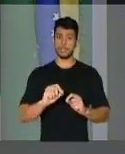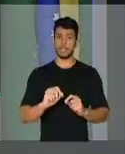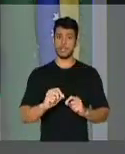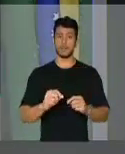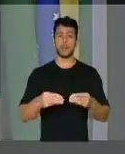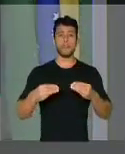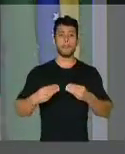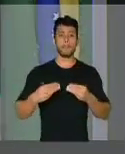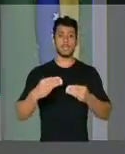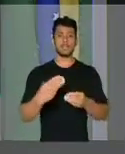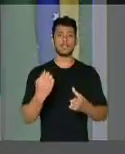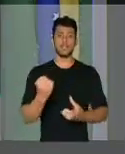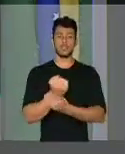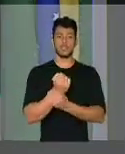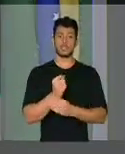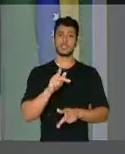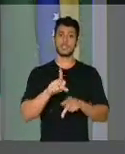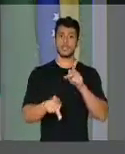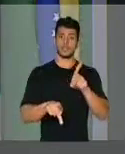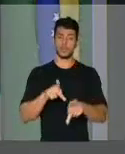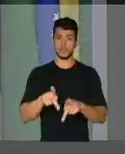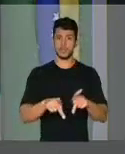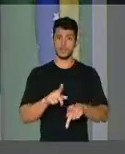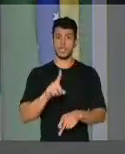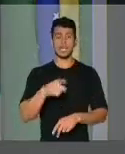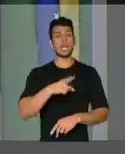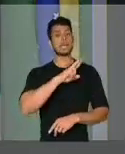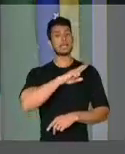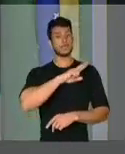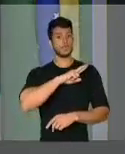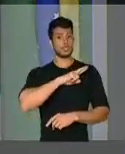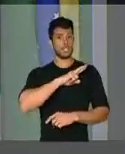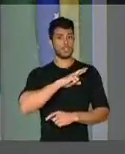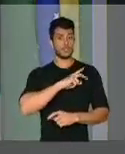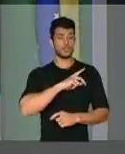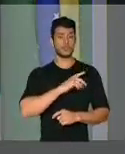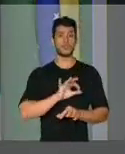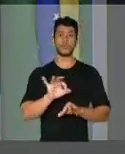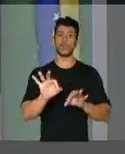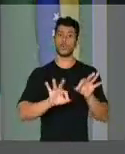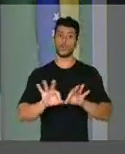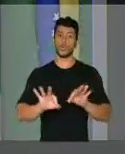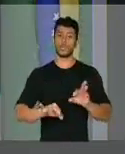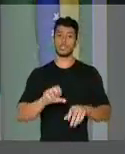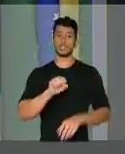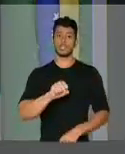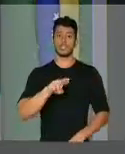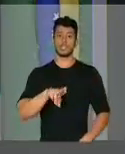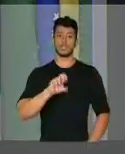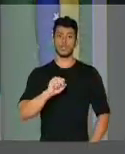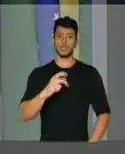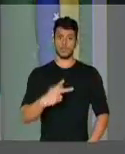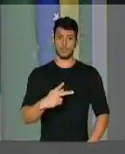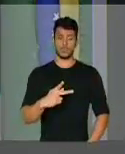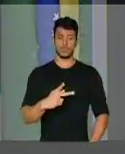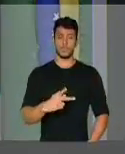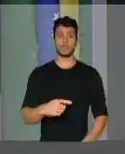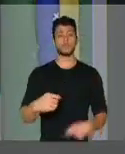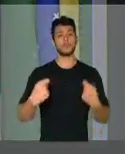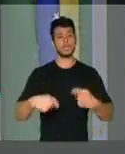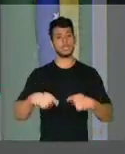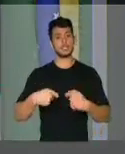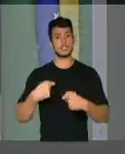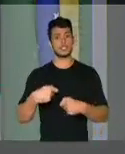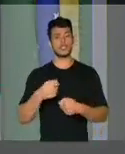Pública a gestão do SUSP, devendo orientar e acompanhar as